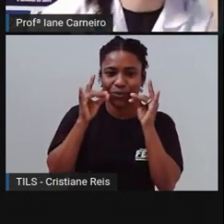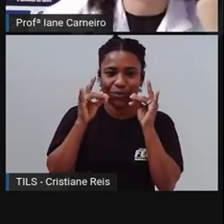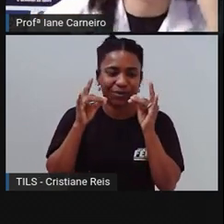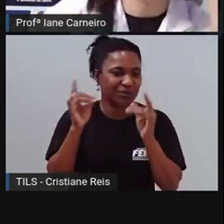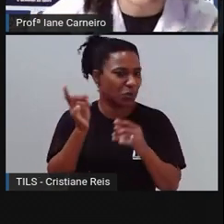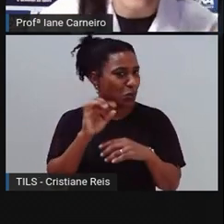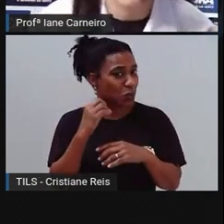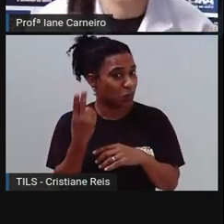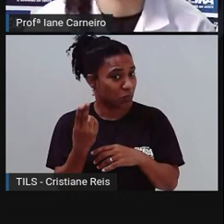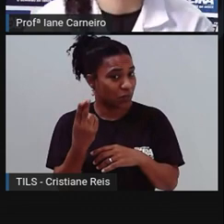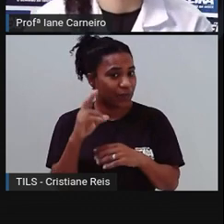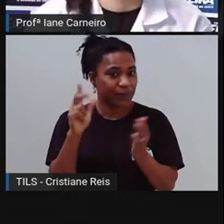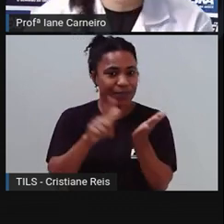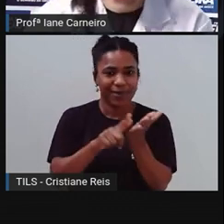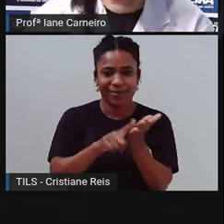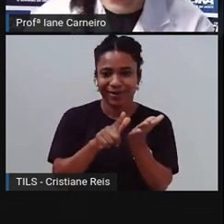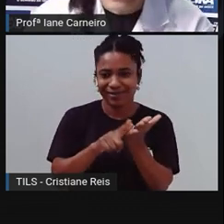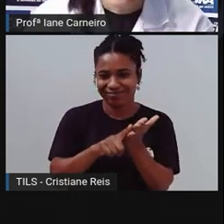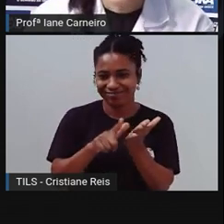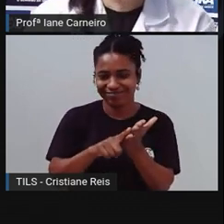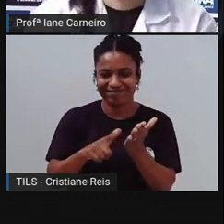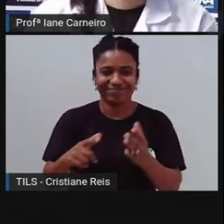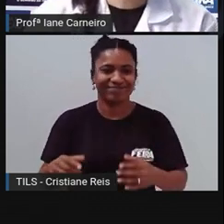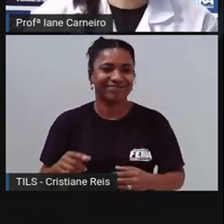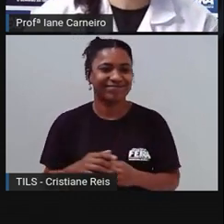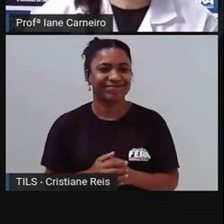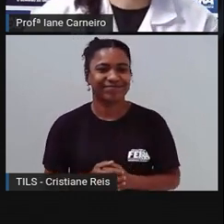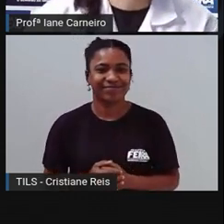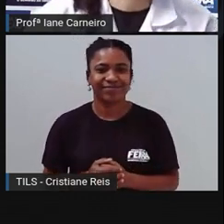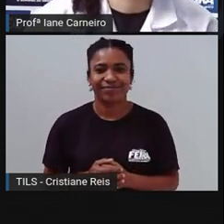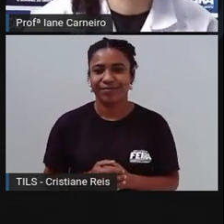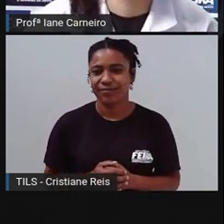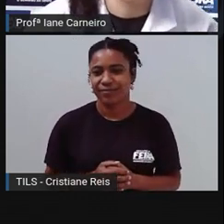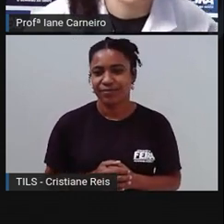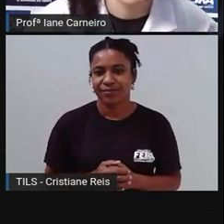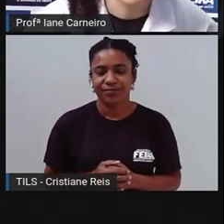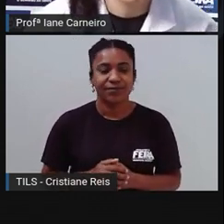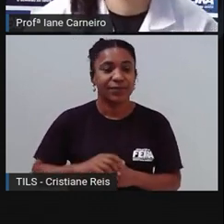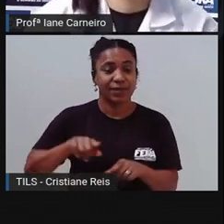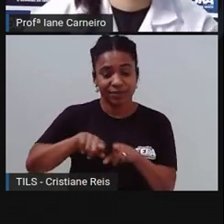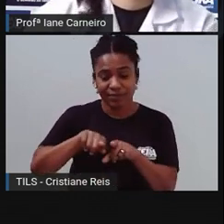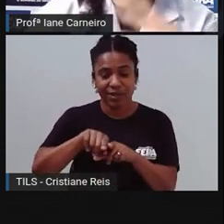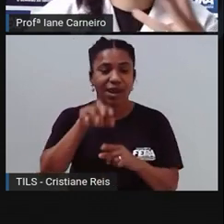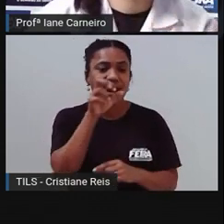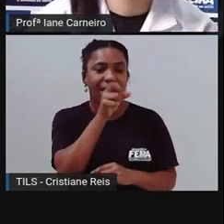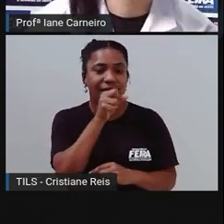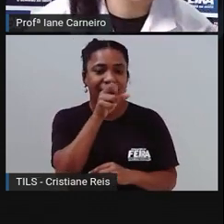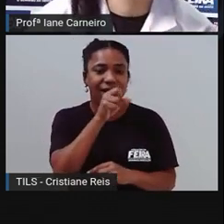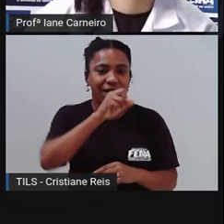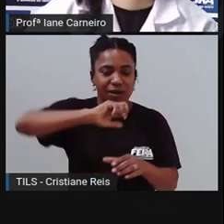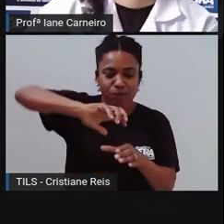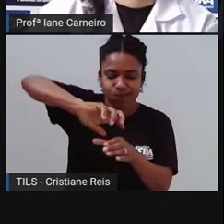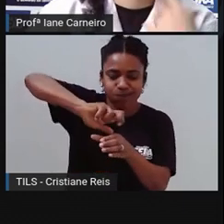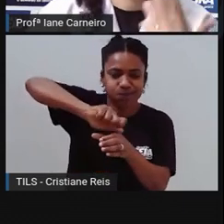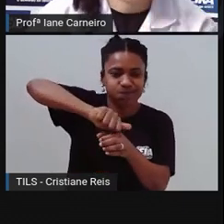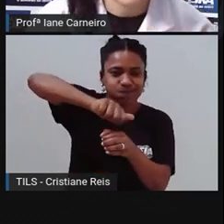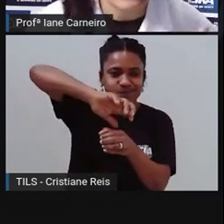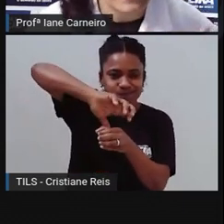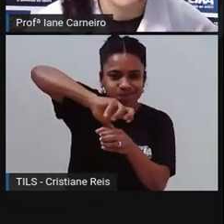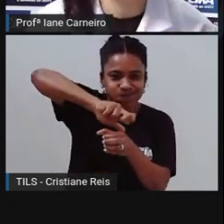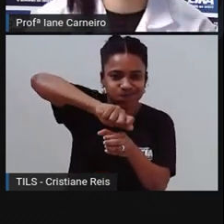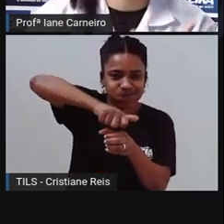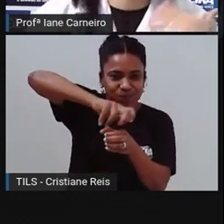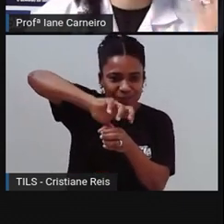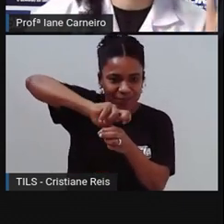no saco plástico, né? E a casca da laranja, que se você for fazer um suco. Ó, a